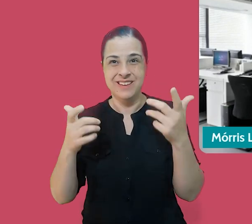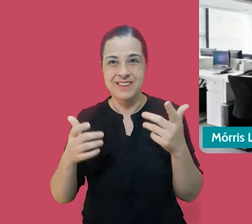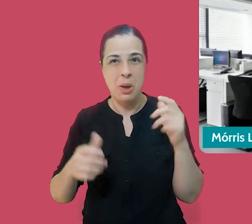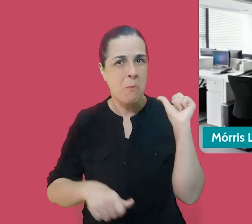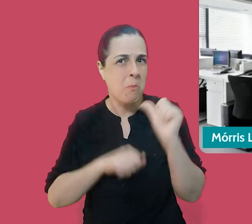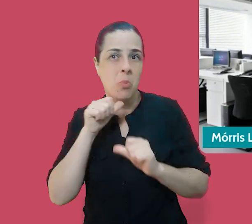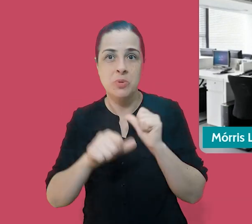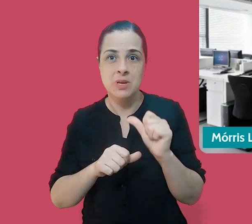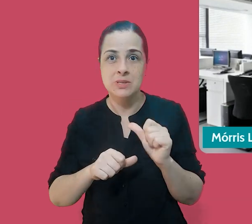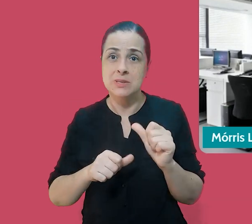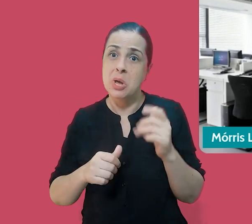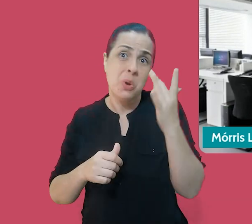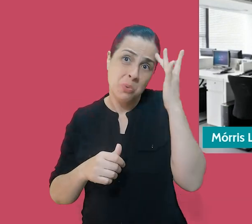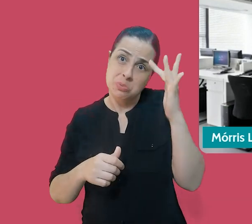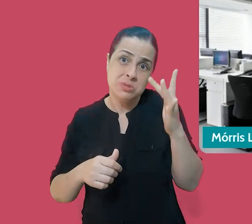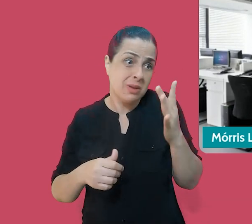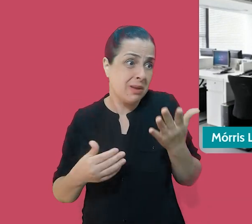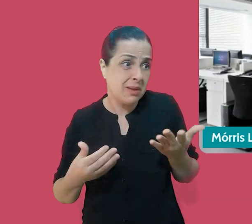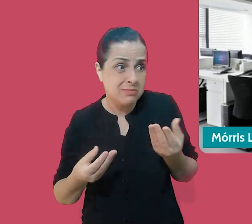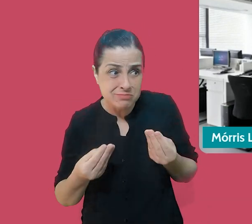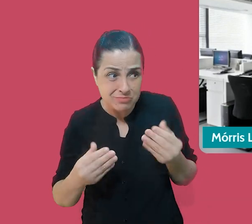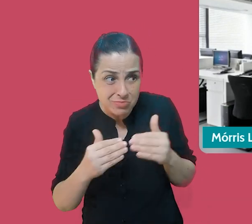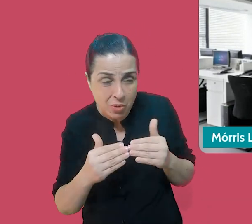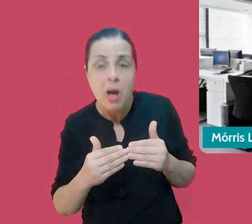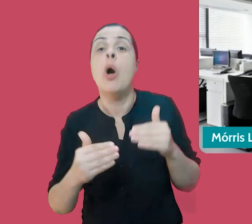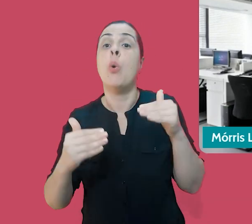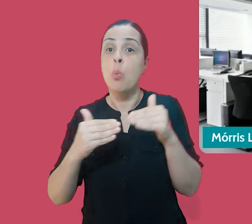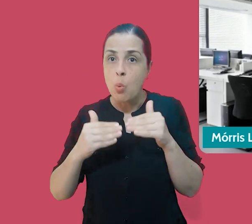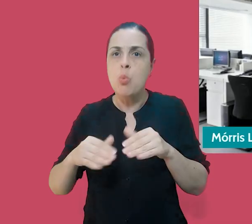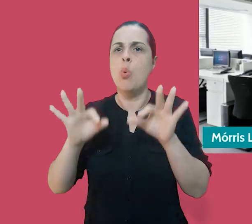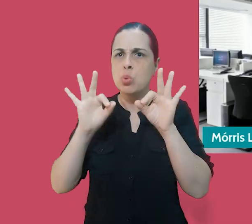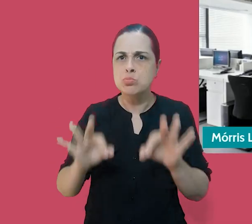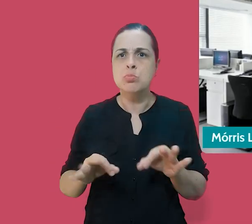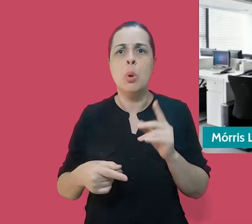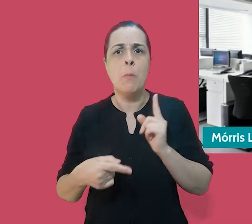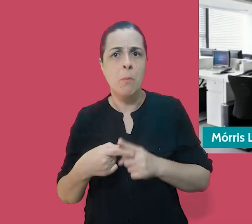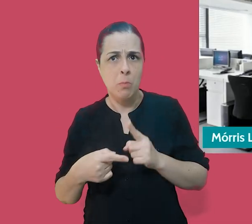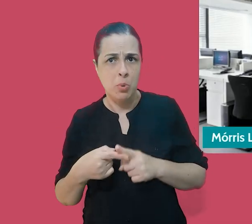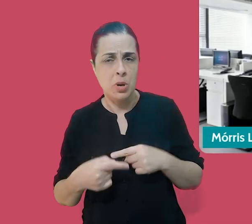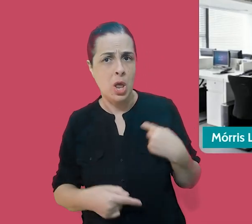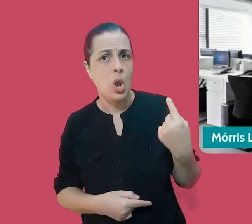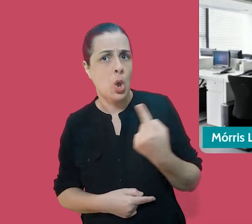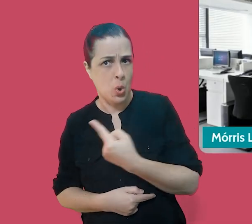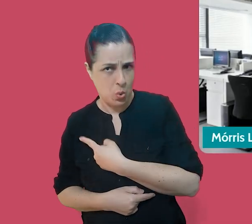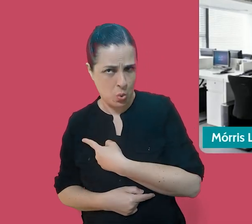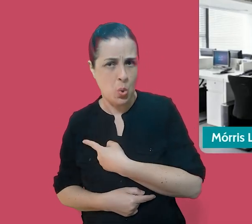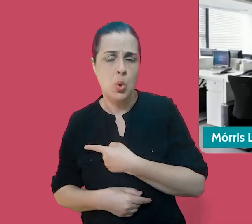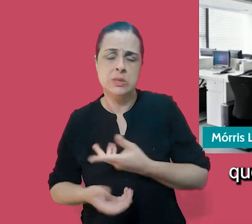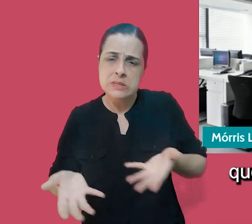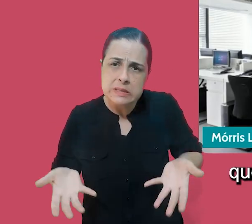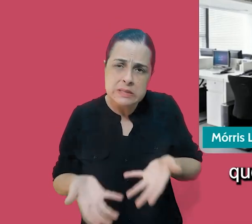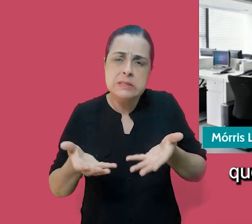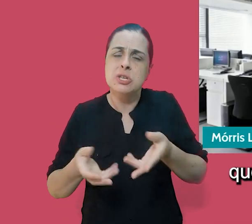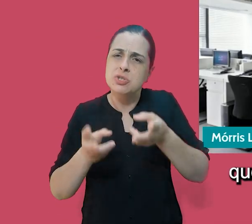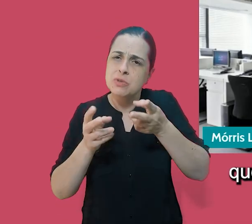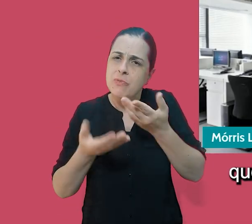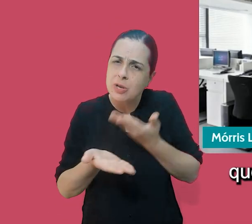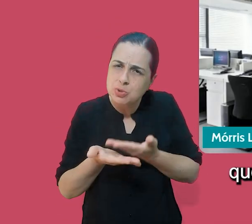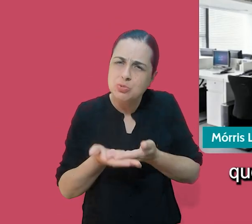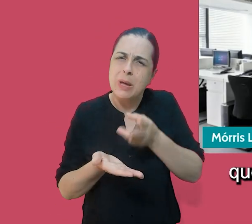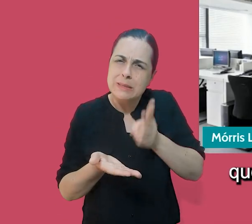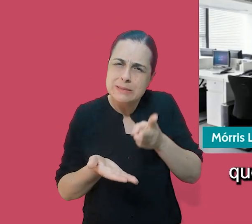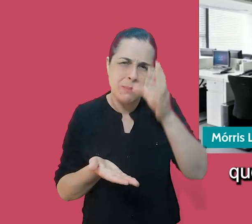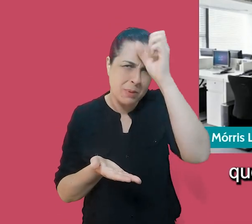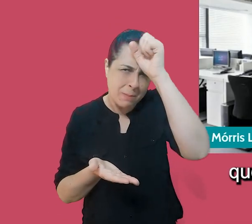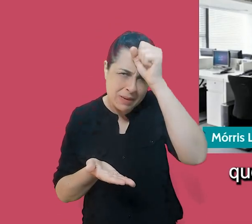queria trazer isso aqui. Não, concordo plenamente, porque é isso, o lifelong learning, né? E eu falo muito de que é o